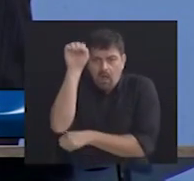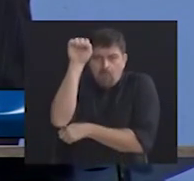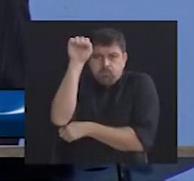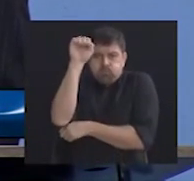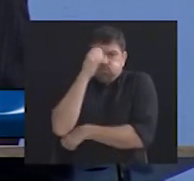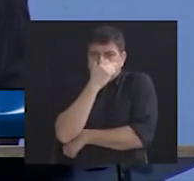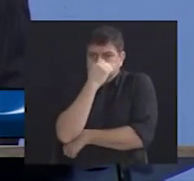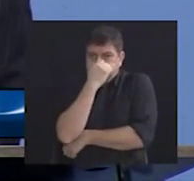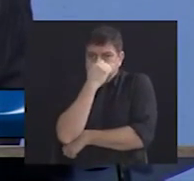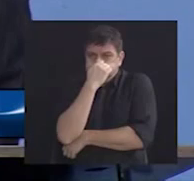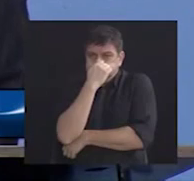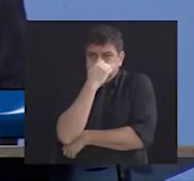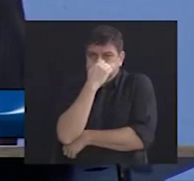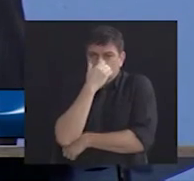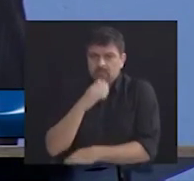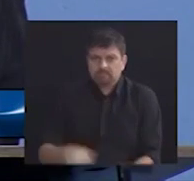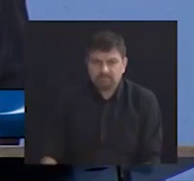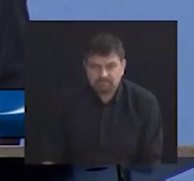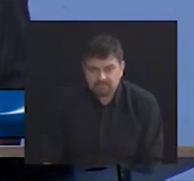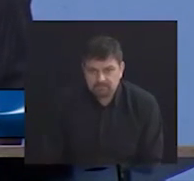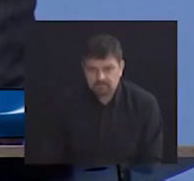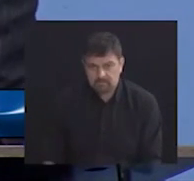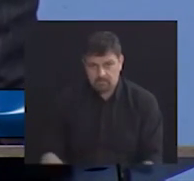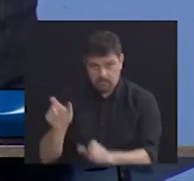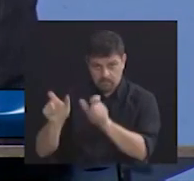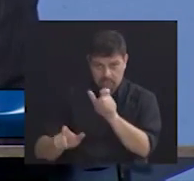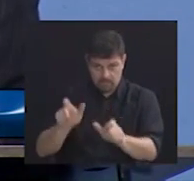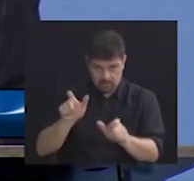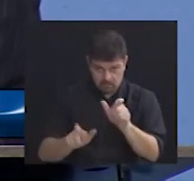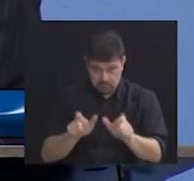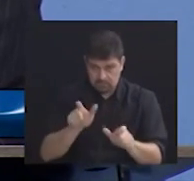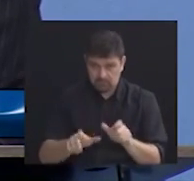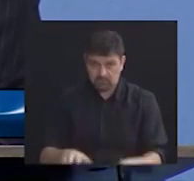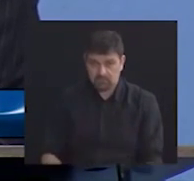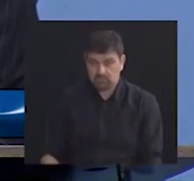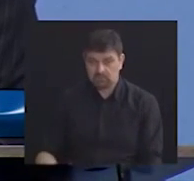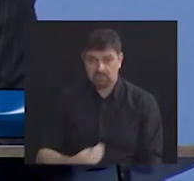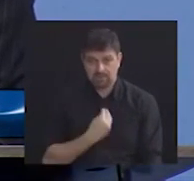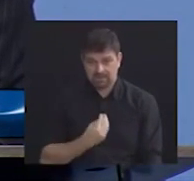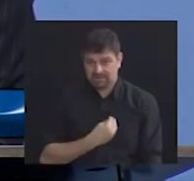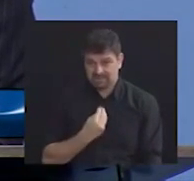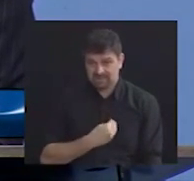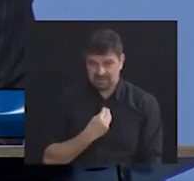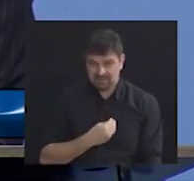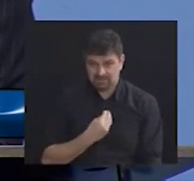ônibus, a ponto dos moradores que moram